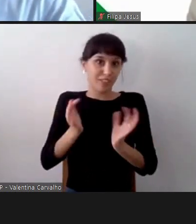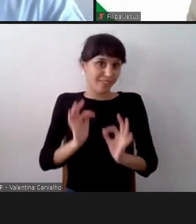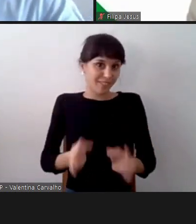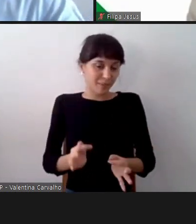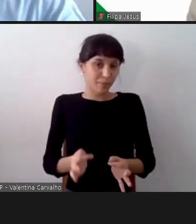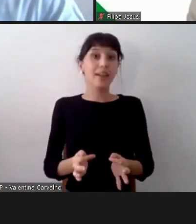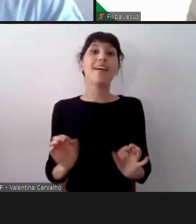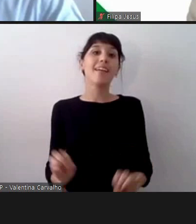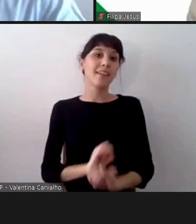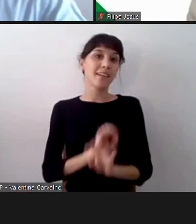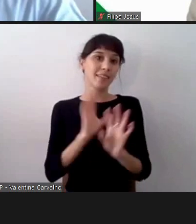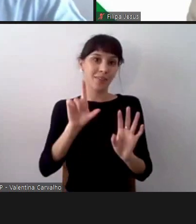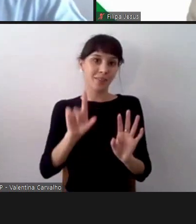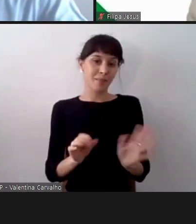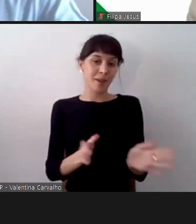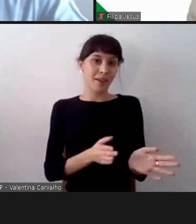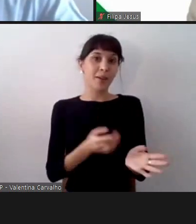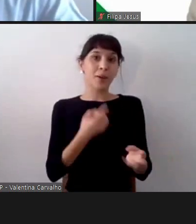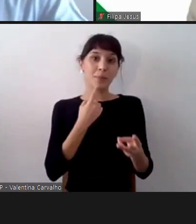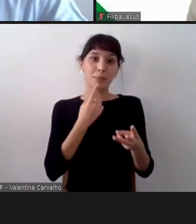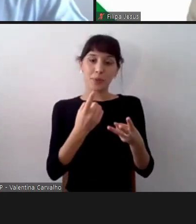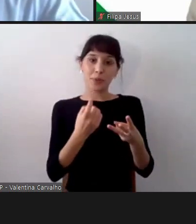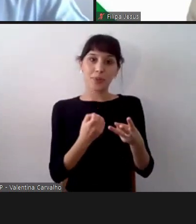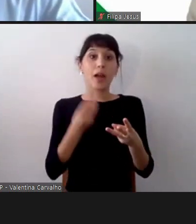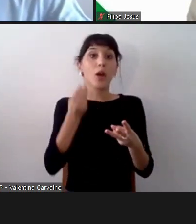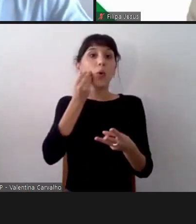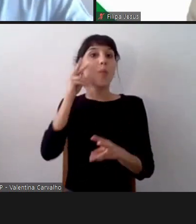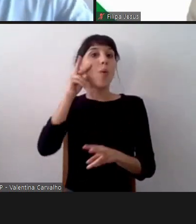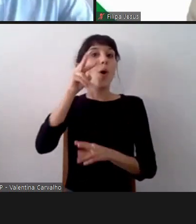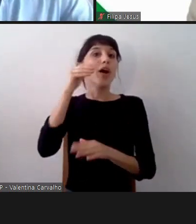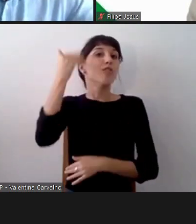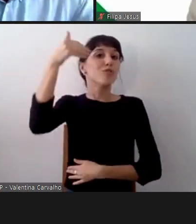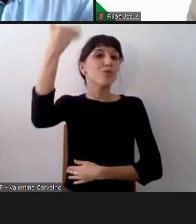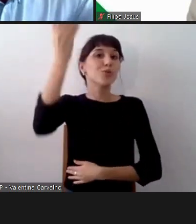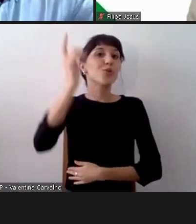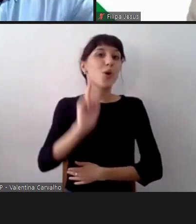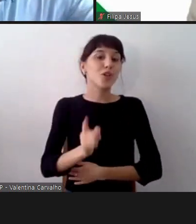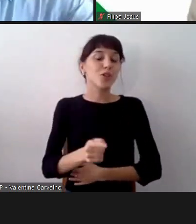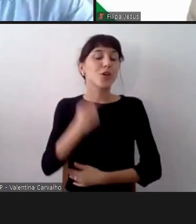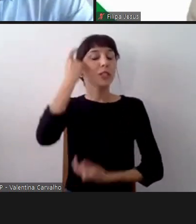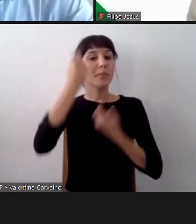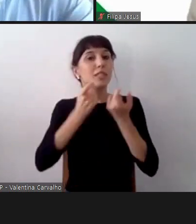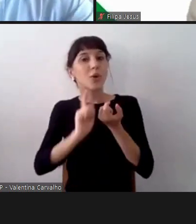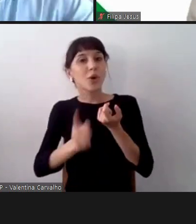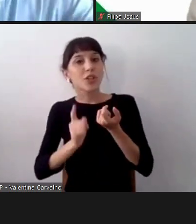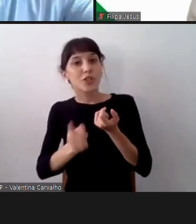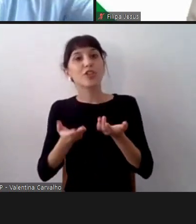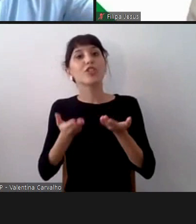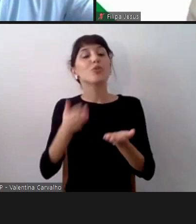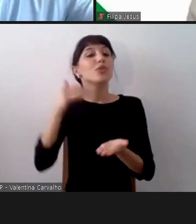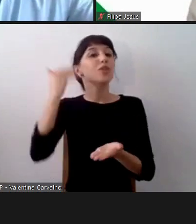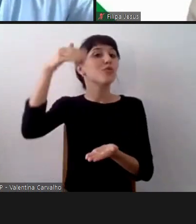nenhuma os cenários de futuro, o que é que pensam ajudar no futuro